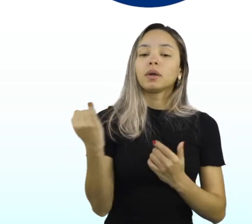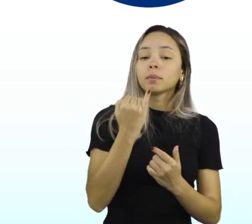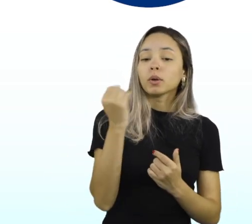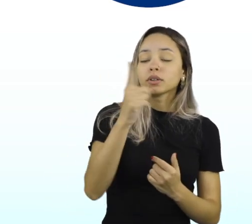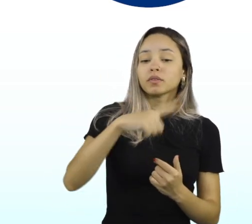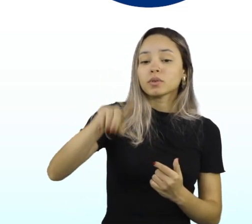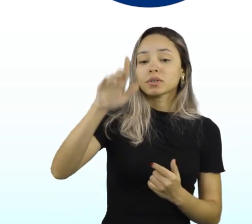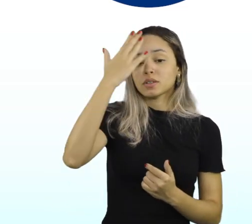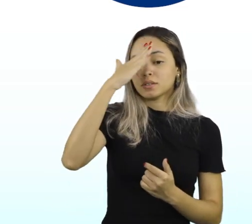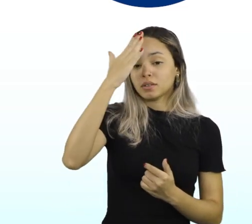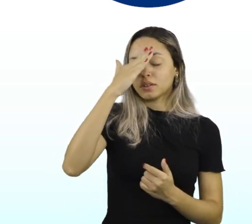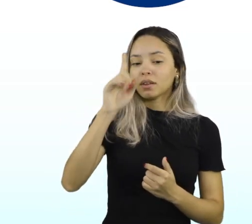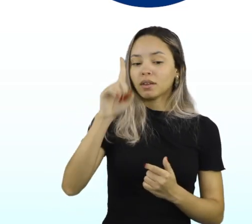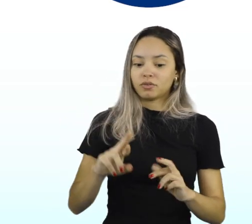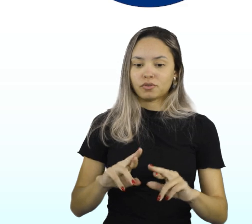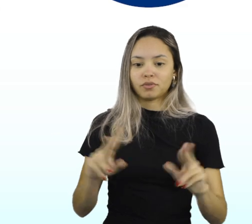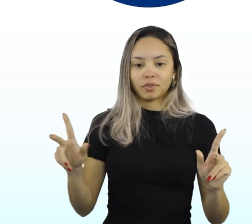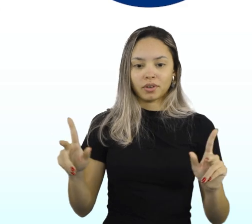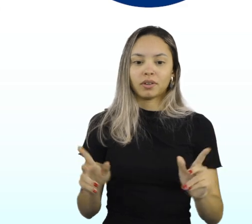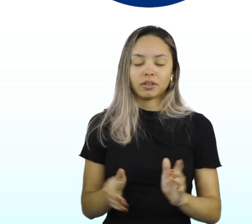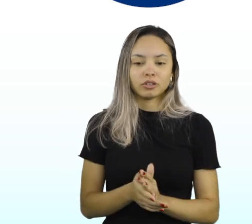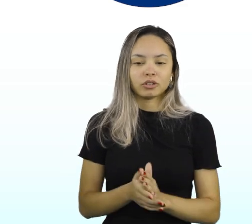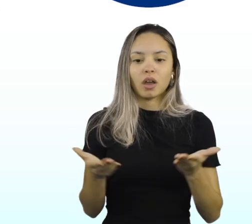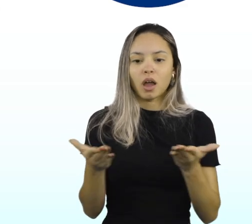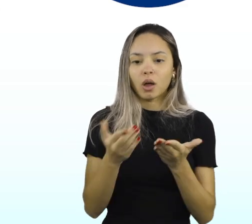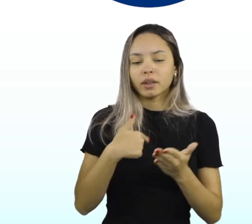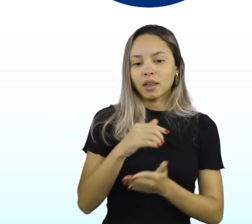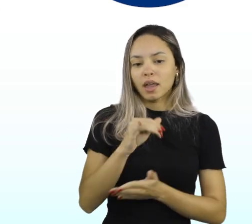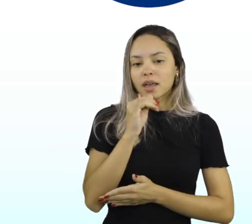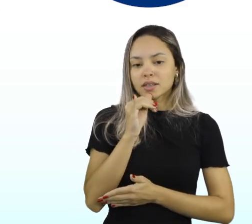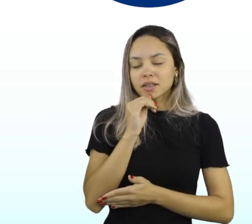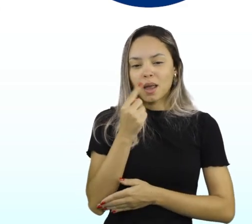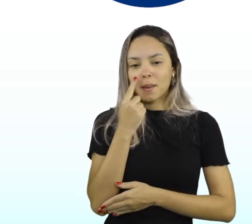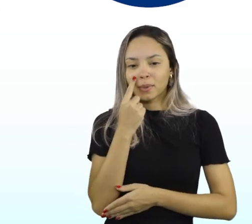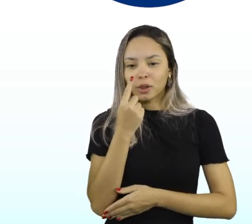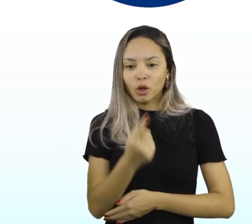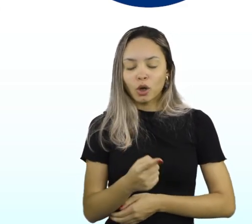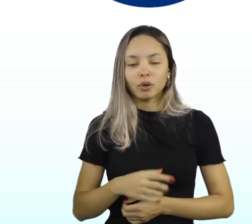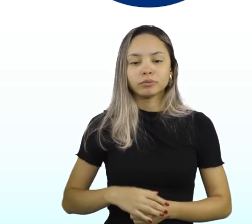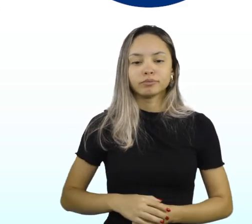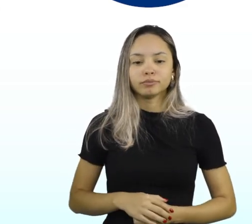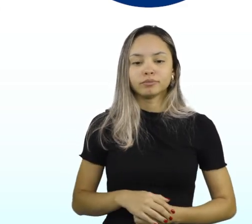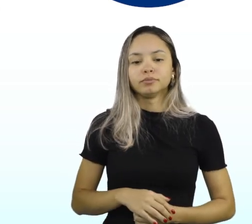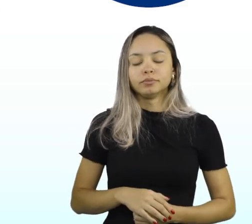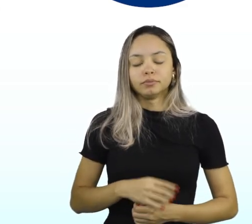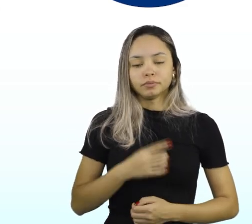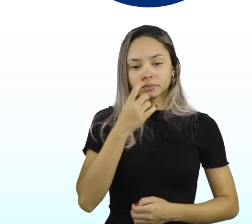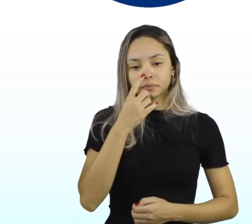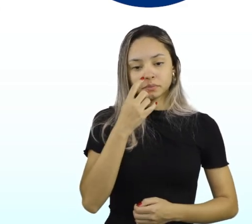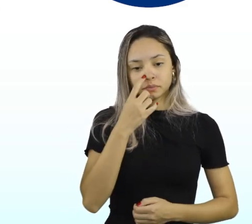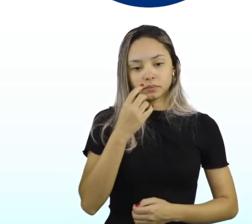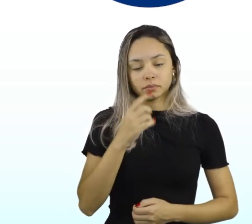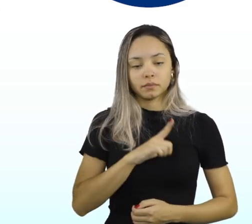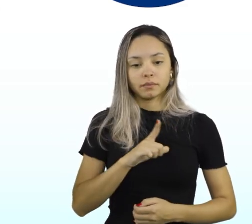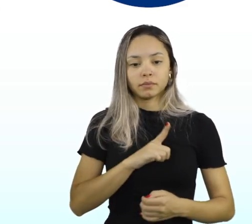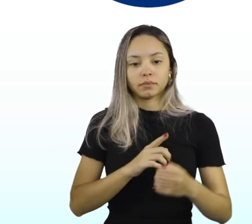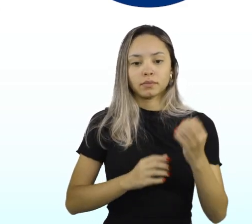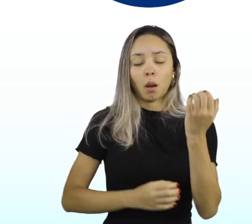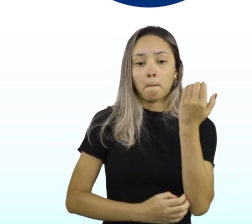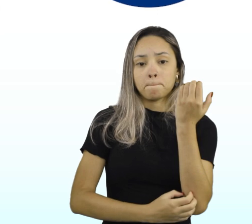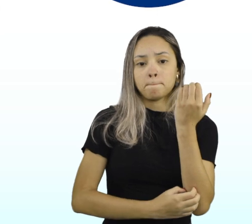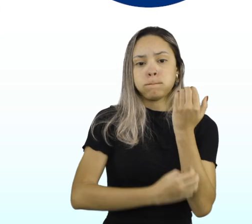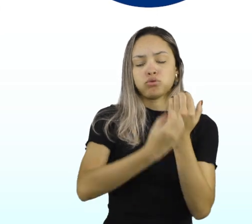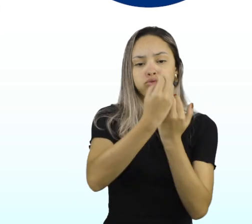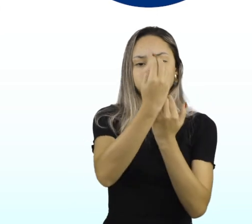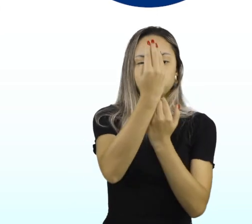que são ações diferentes. E aí você tem um exemplo da ação e reação, como um foguete, por exemplo. Quando ele sai da atmosfera